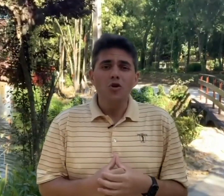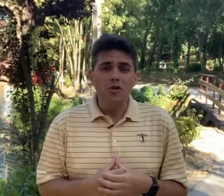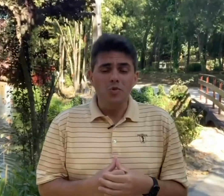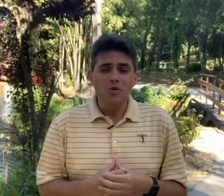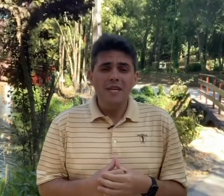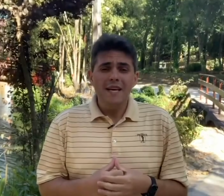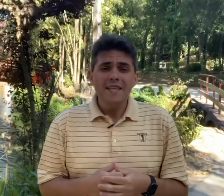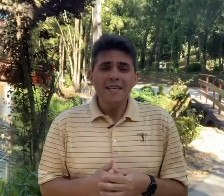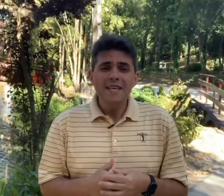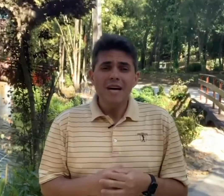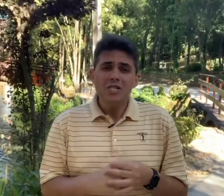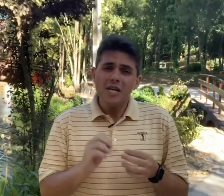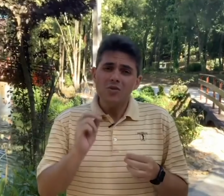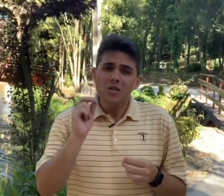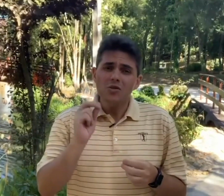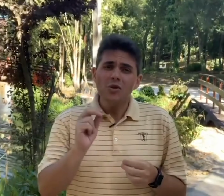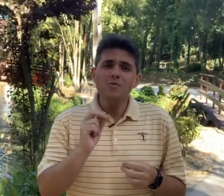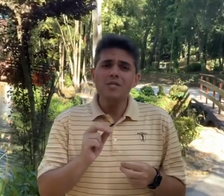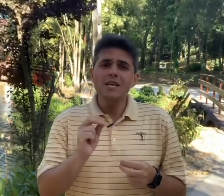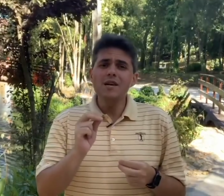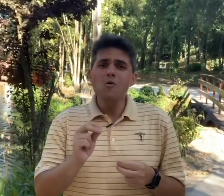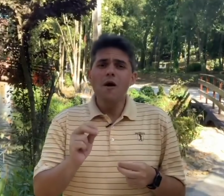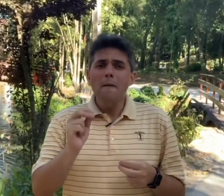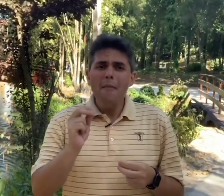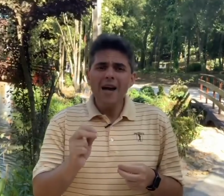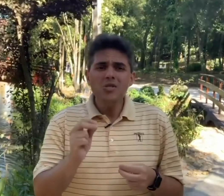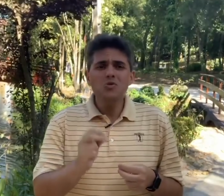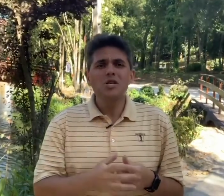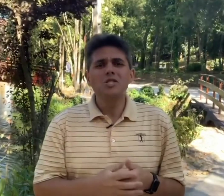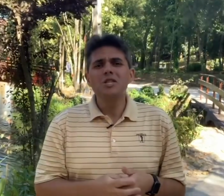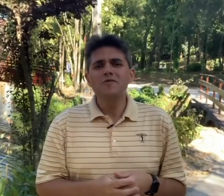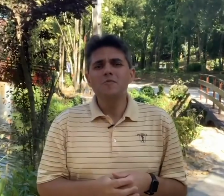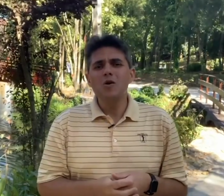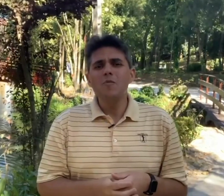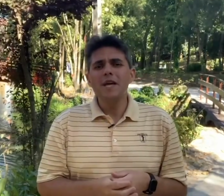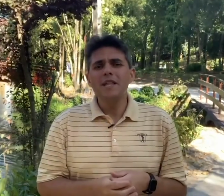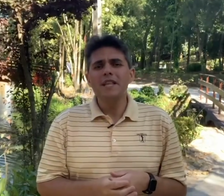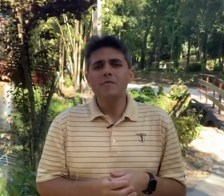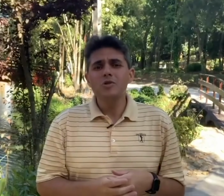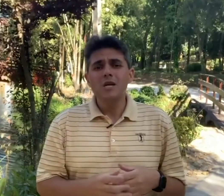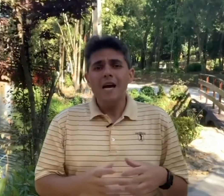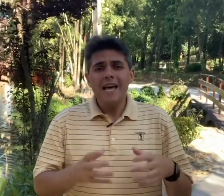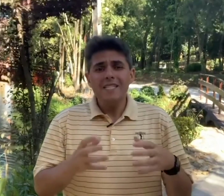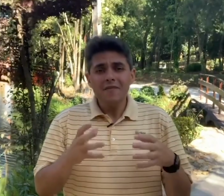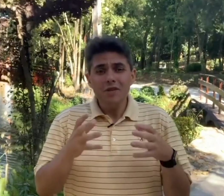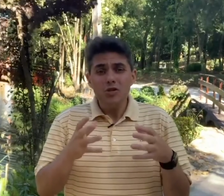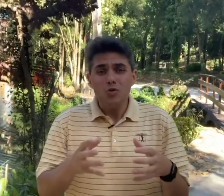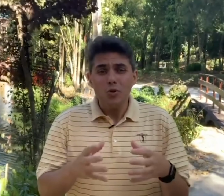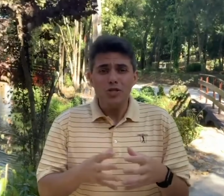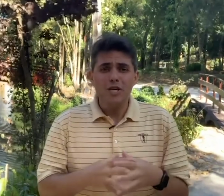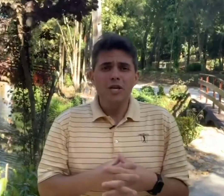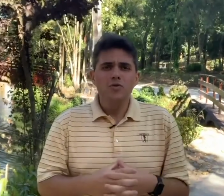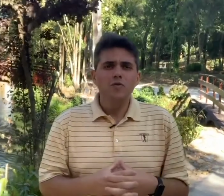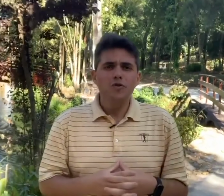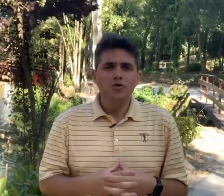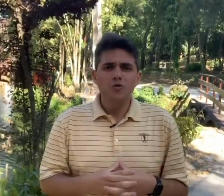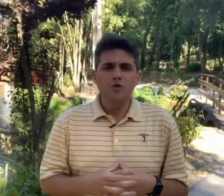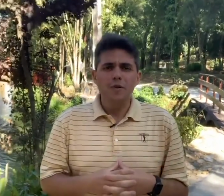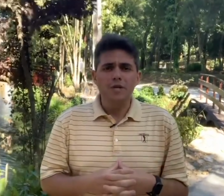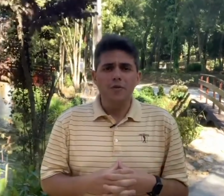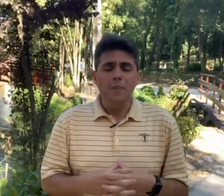os antônimos. E achei que os antônimos seriam mais sugestivos para compreendermos essa virtude